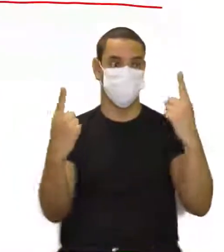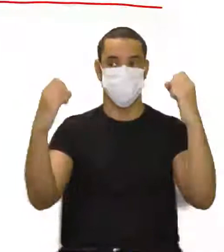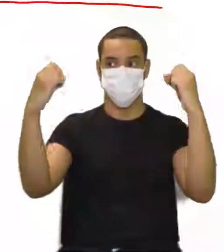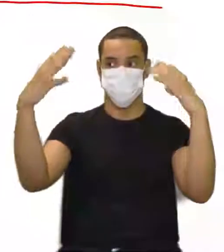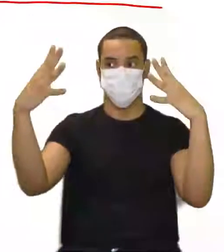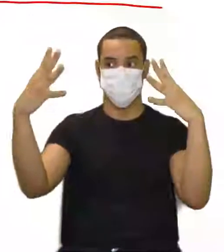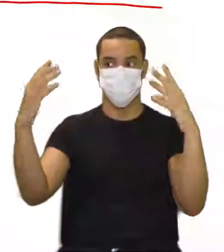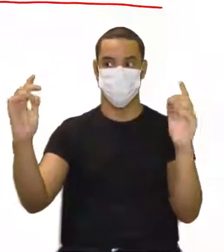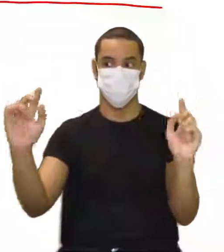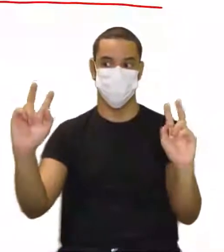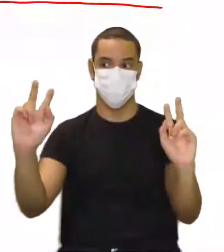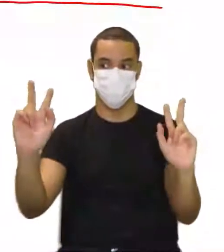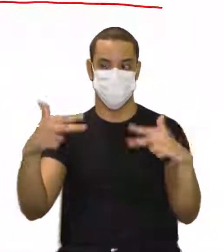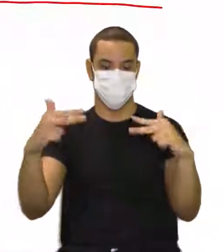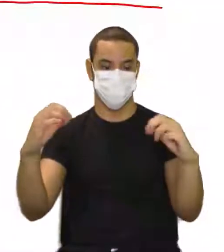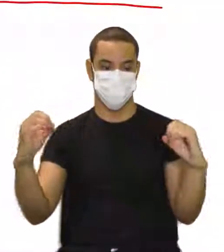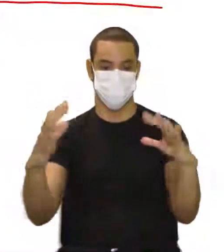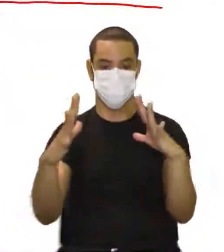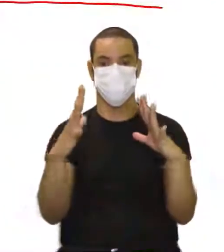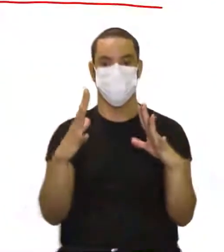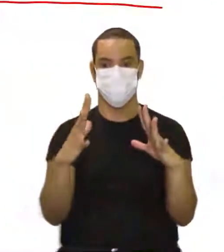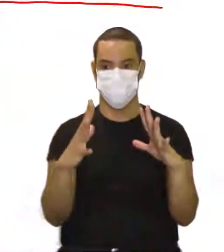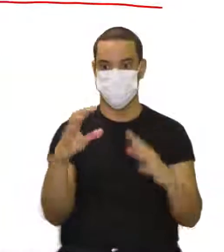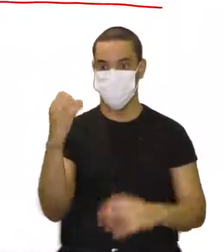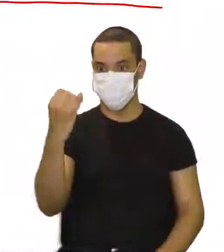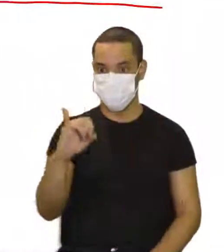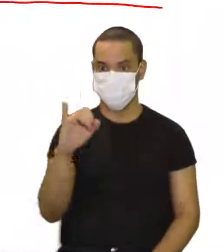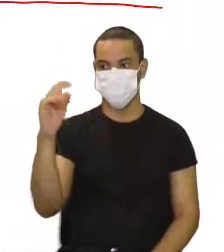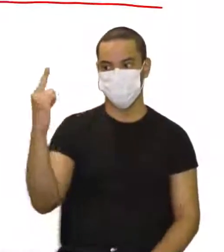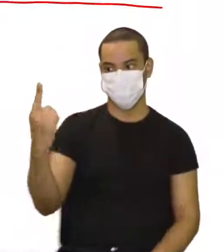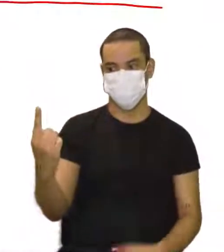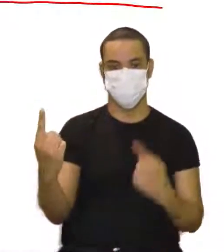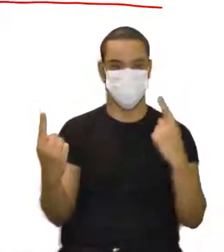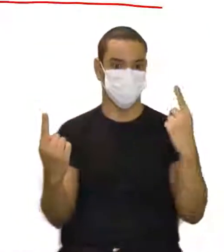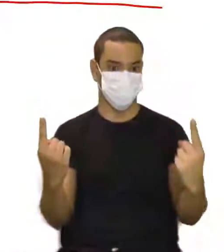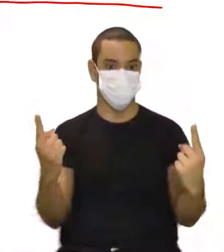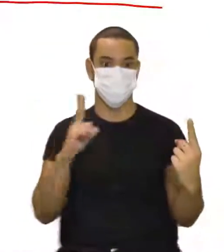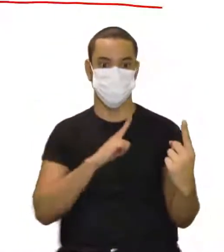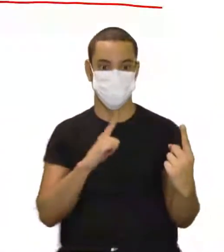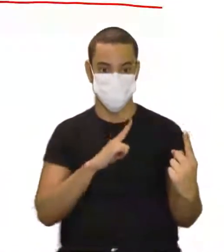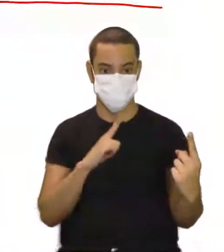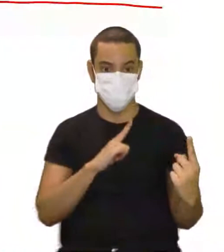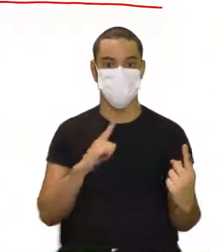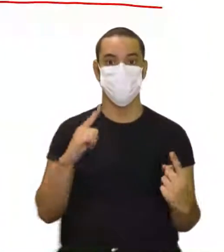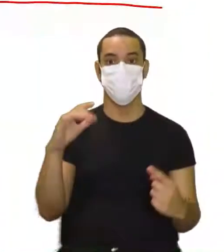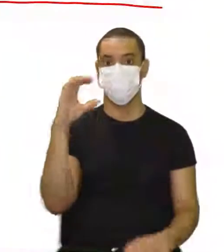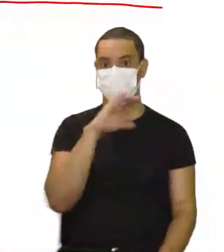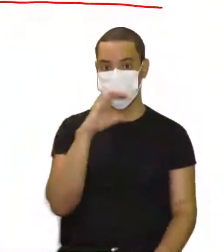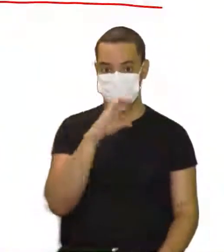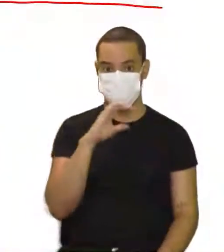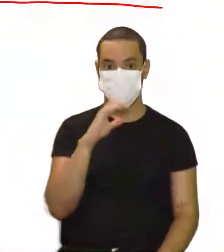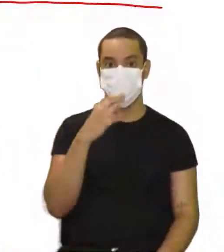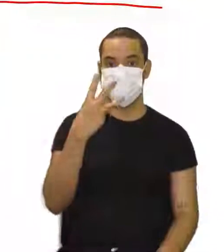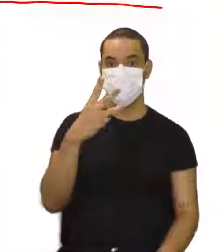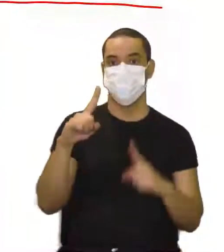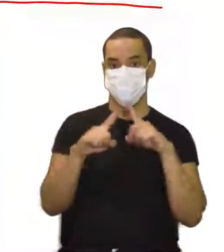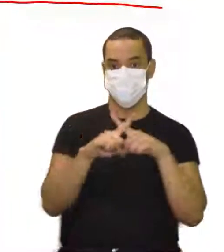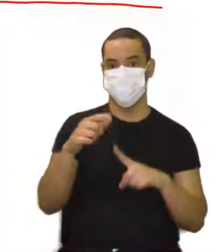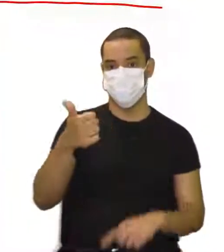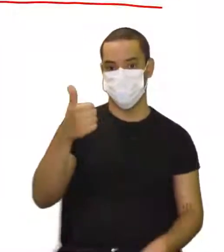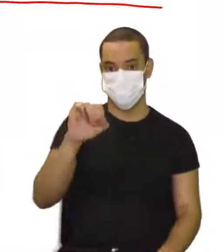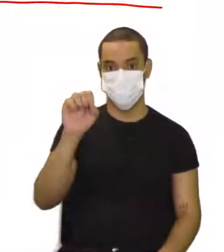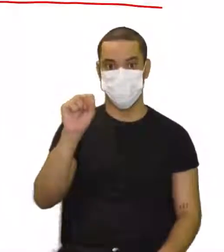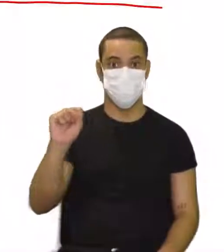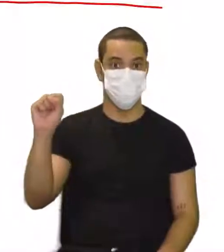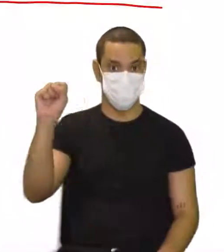em sentido contrário, sendo que cada um viaja à velocidade da luz, que já foi falado, 300 milhões de metros por